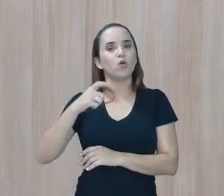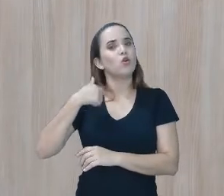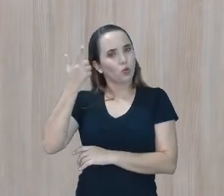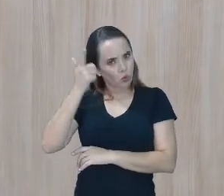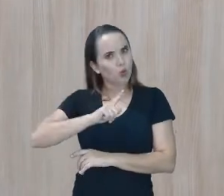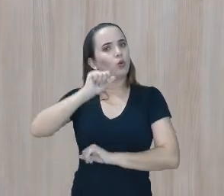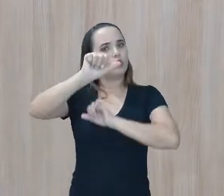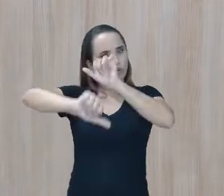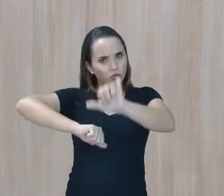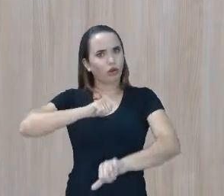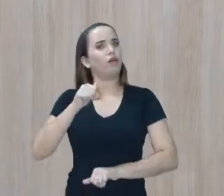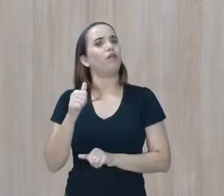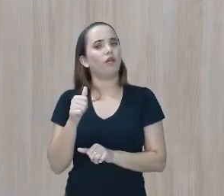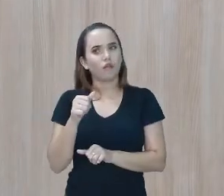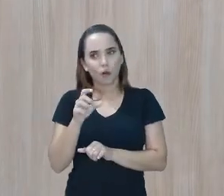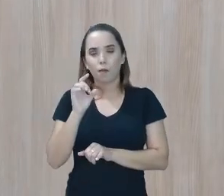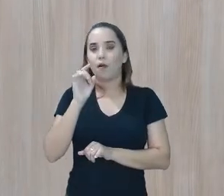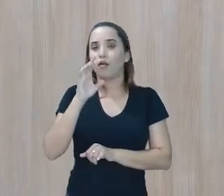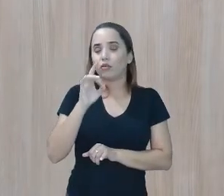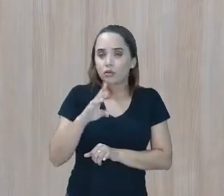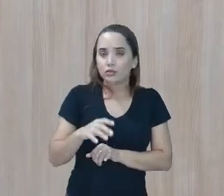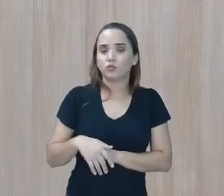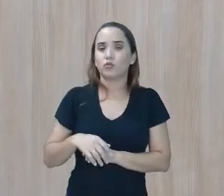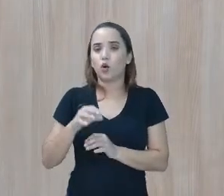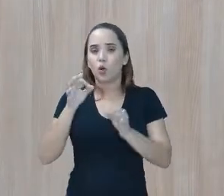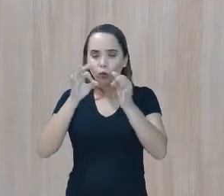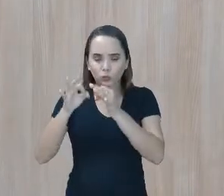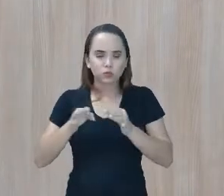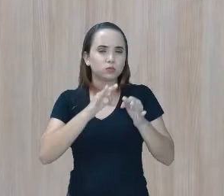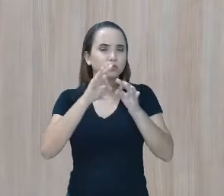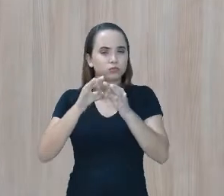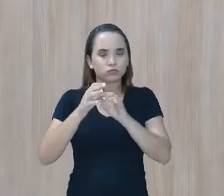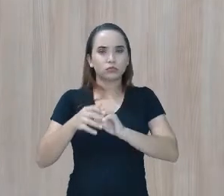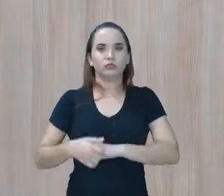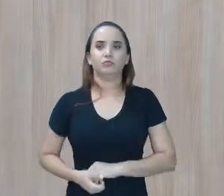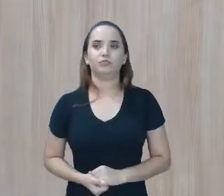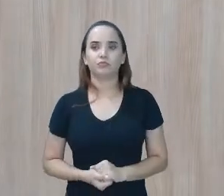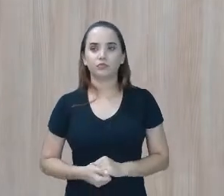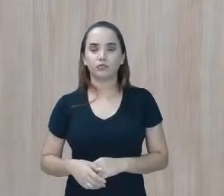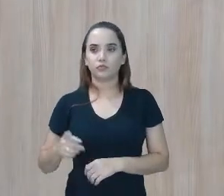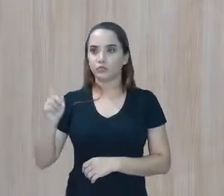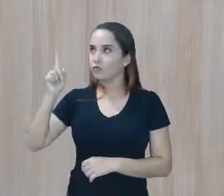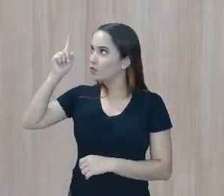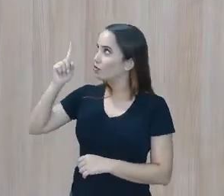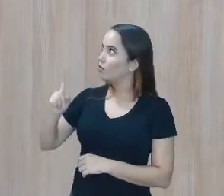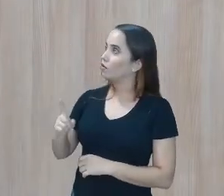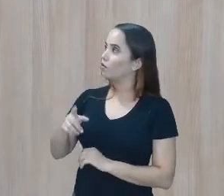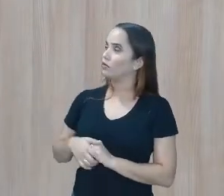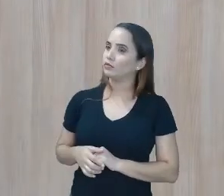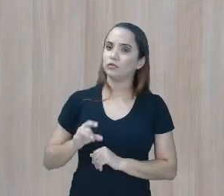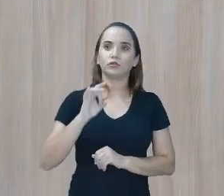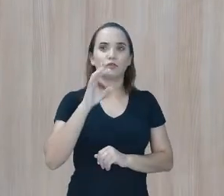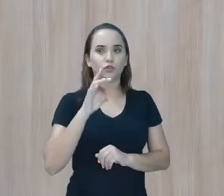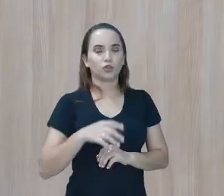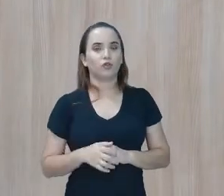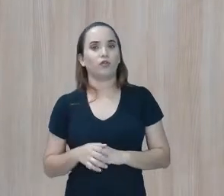no número decimal apenas fazendo a compensação ali das casas decimais. Nesse caso aqui, ó,